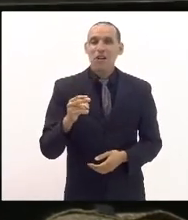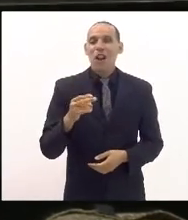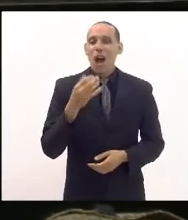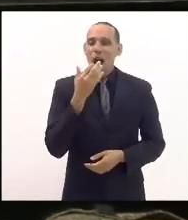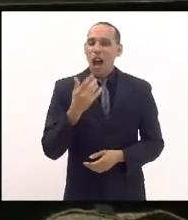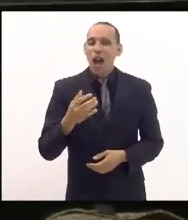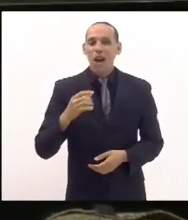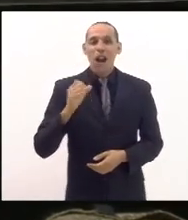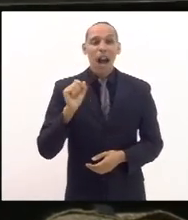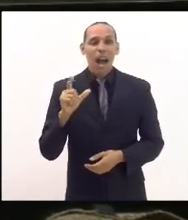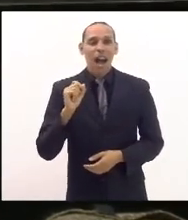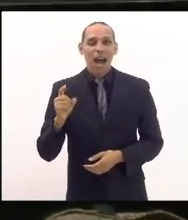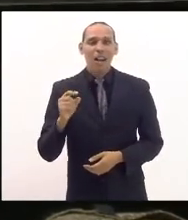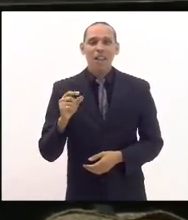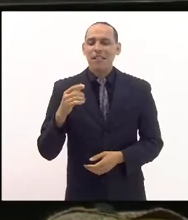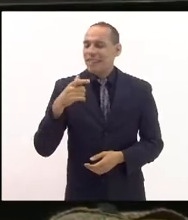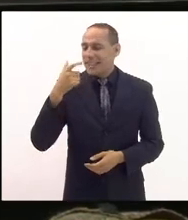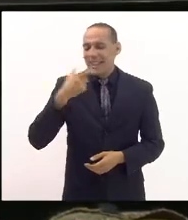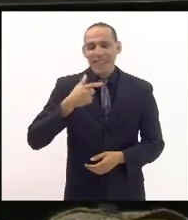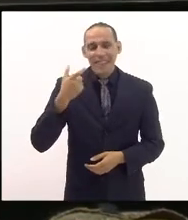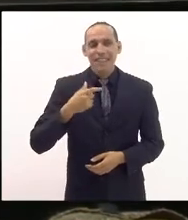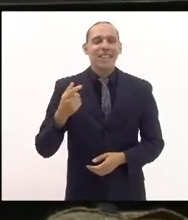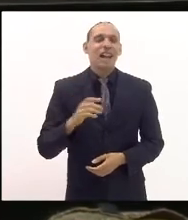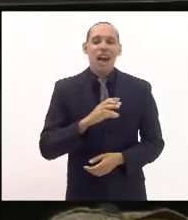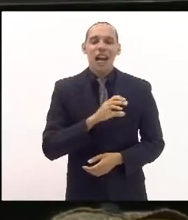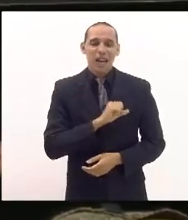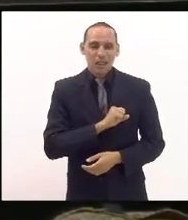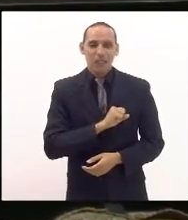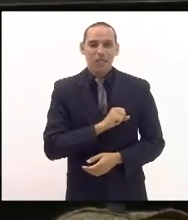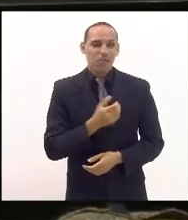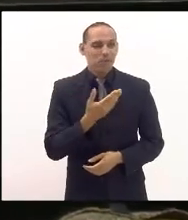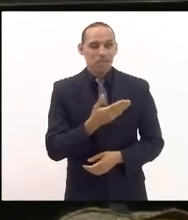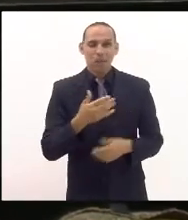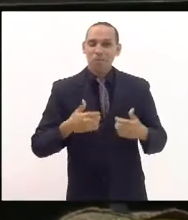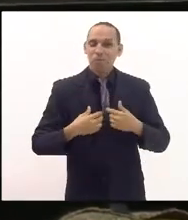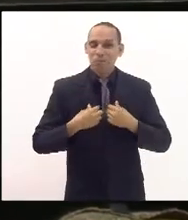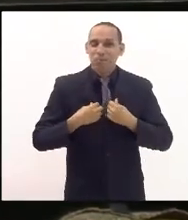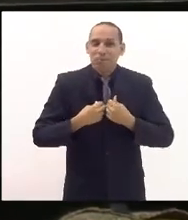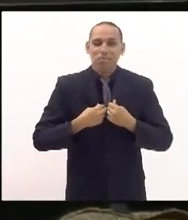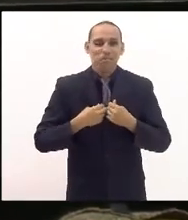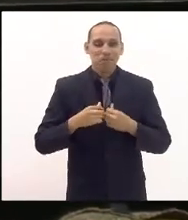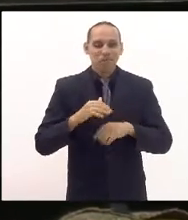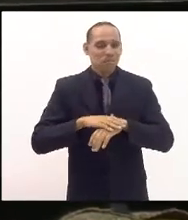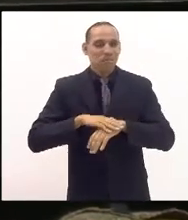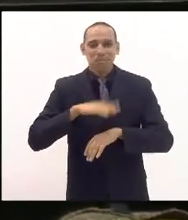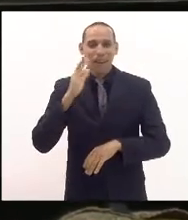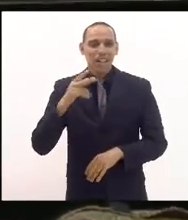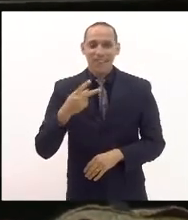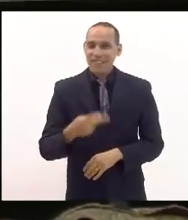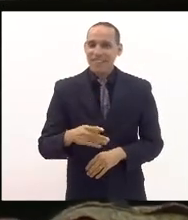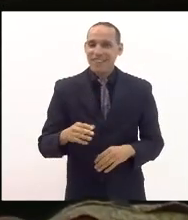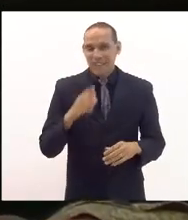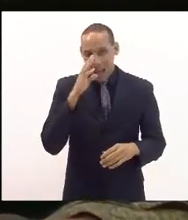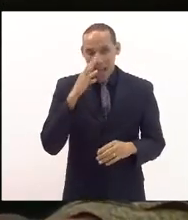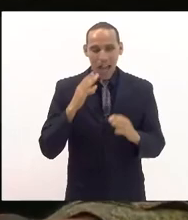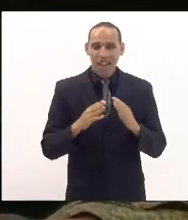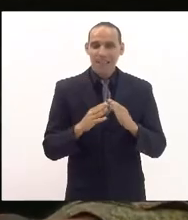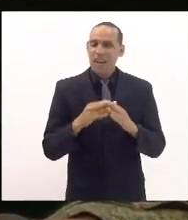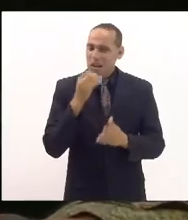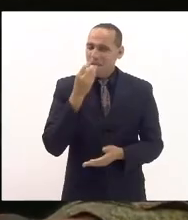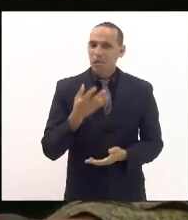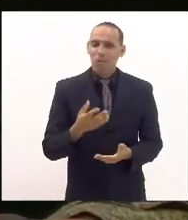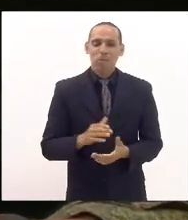Lindíssima como sempre uma das deputadas mais elegantes dessa casa isso é bom